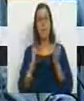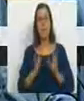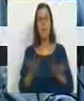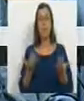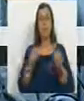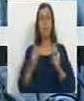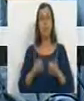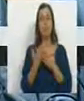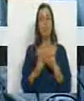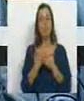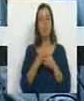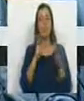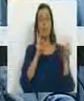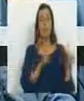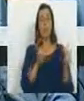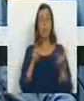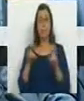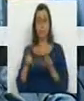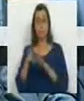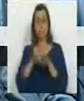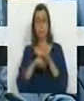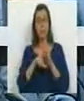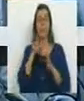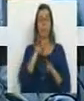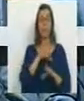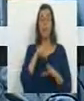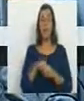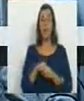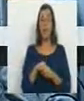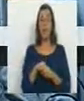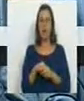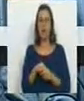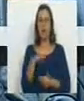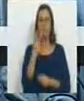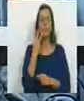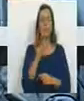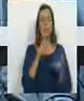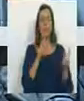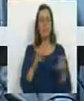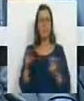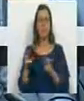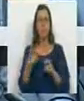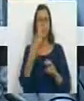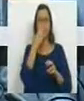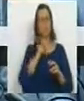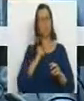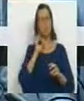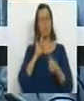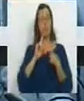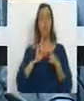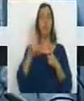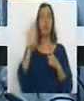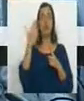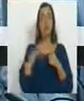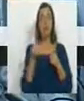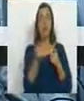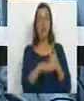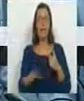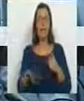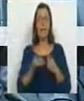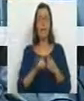preciso começar a tratar de temas nos relatórios de segurança interna. E há três temas que me parecem importantes. O primeiro tem a ver com as